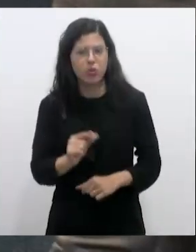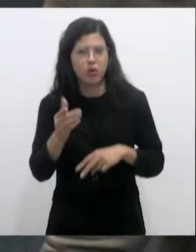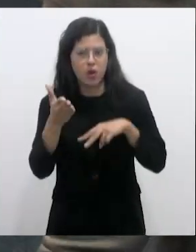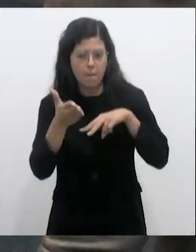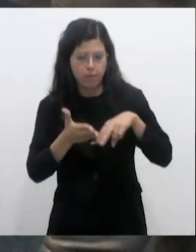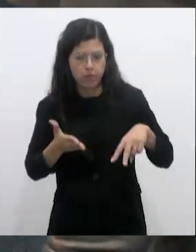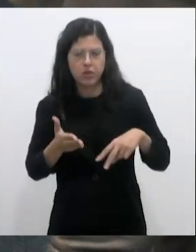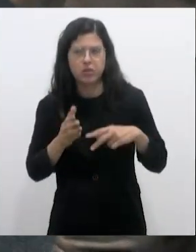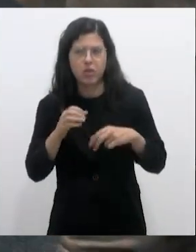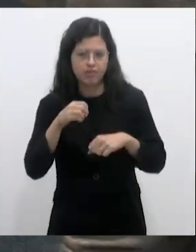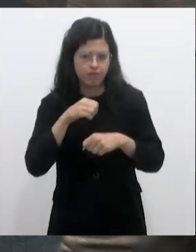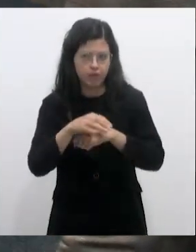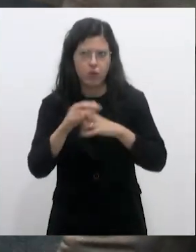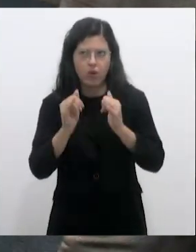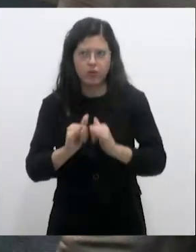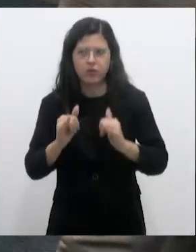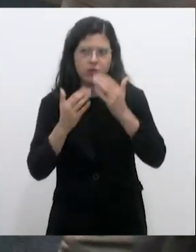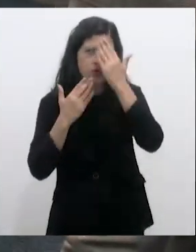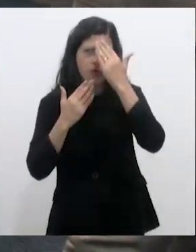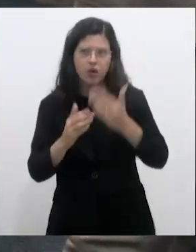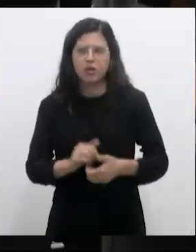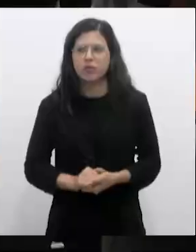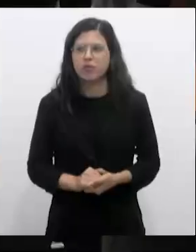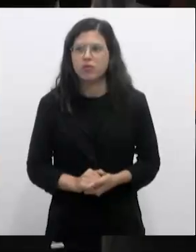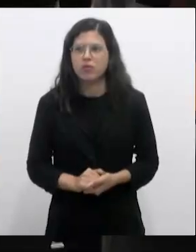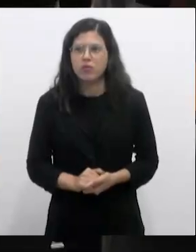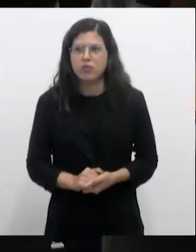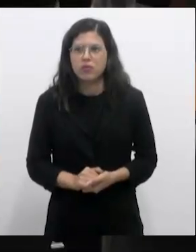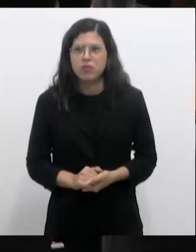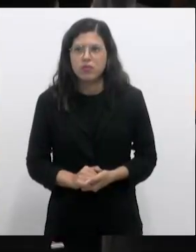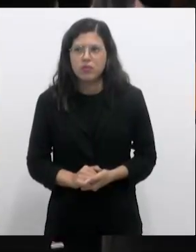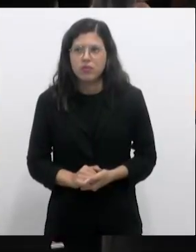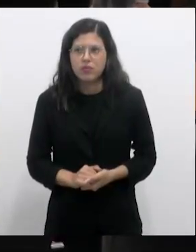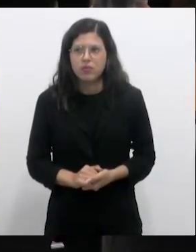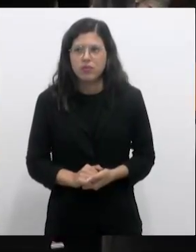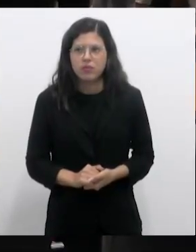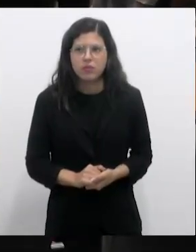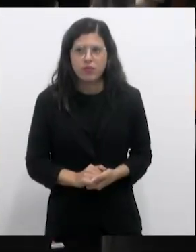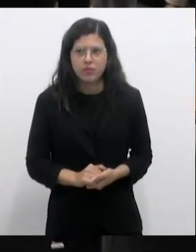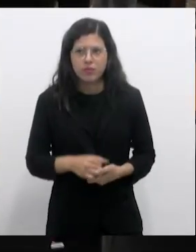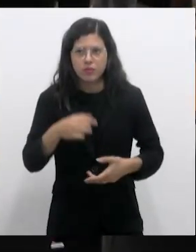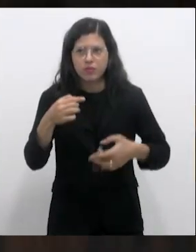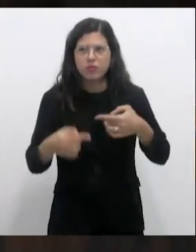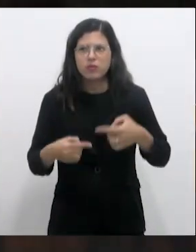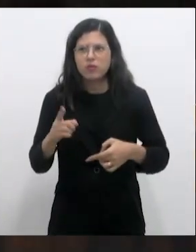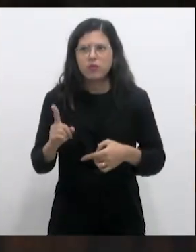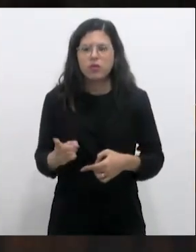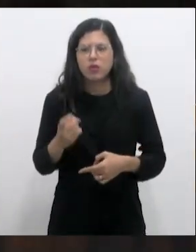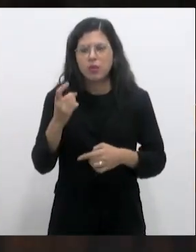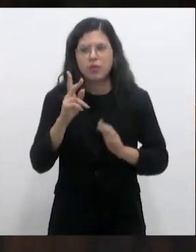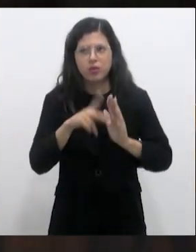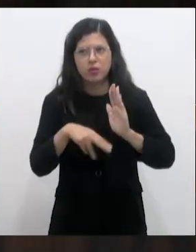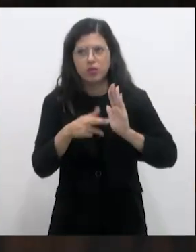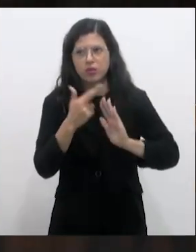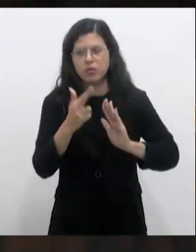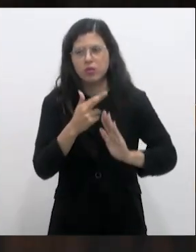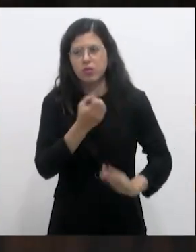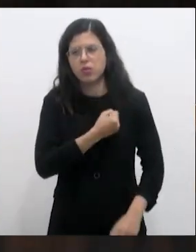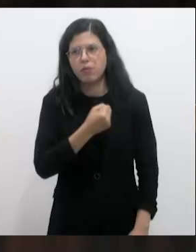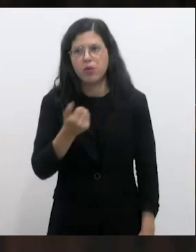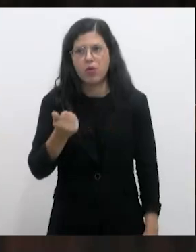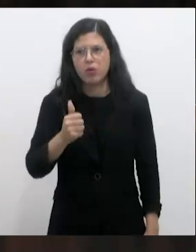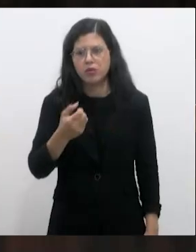meu recado que eu queria ter dado. Muito obrigada, presidente. Obrigado, deputada Lília. Em discussão única, projeto de resolução